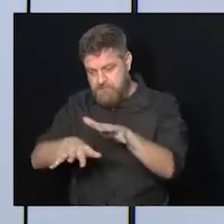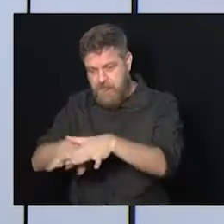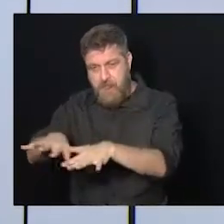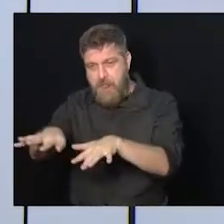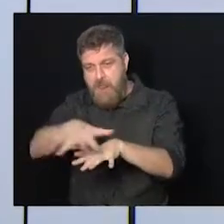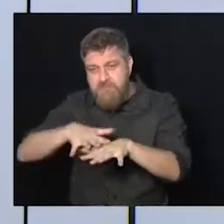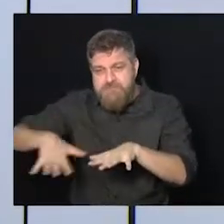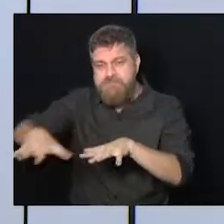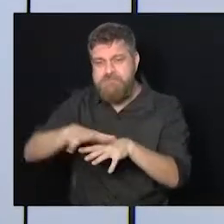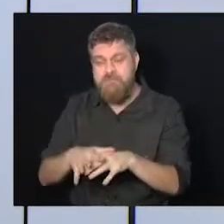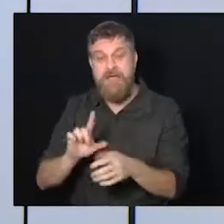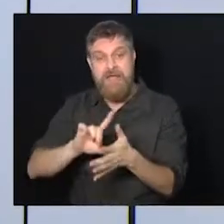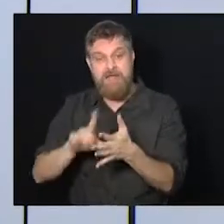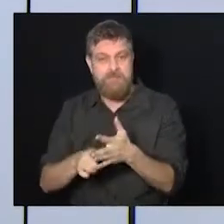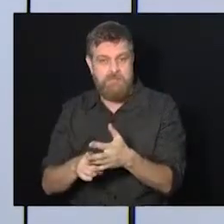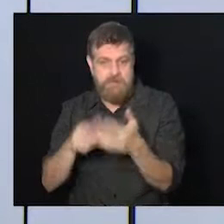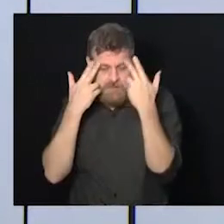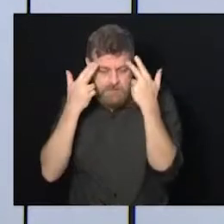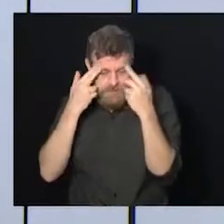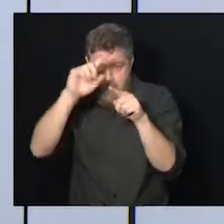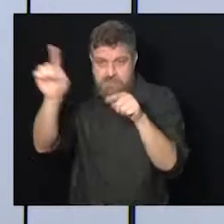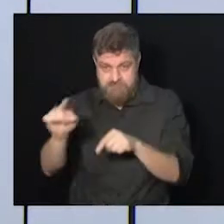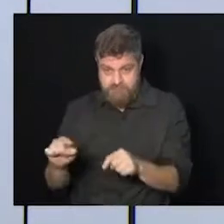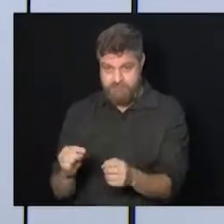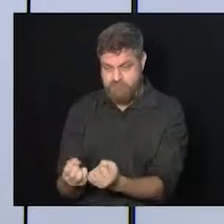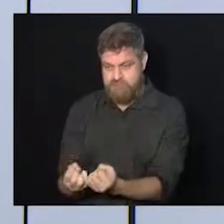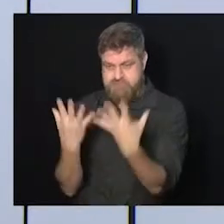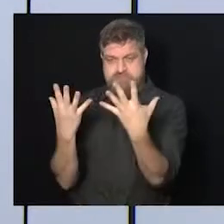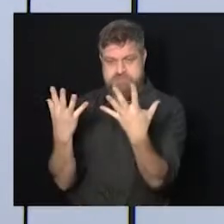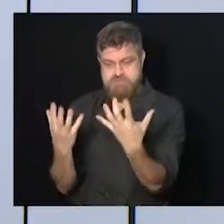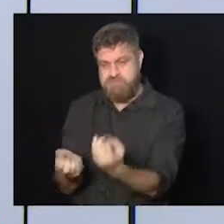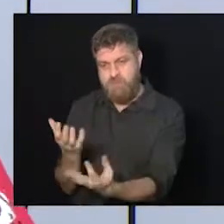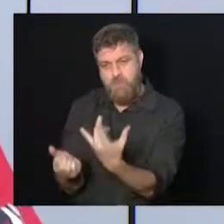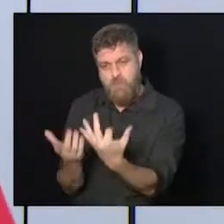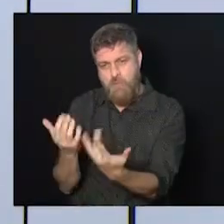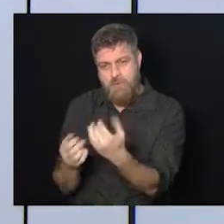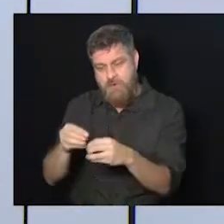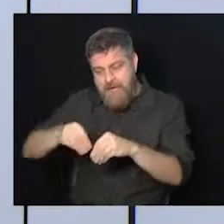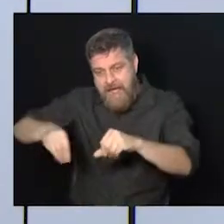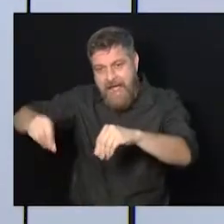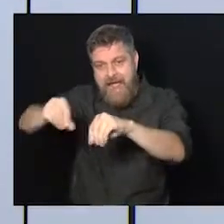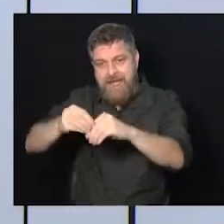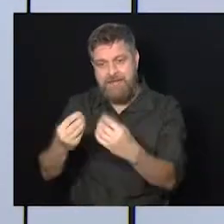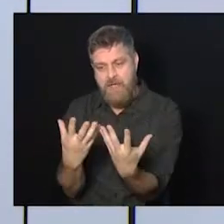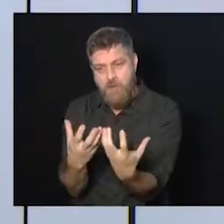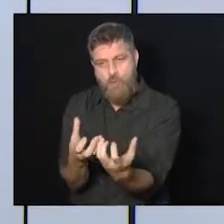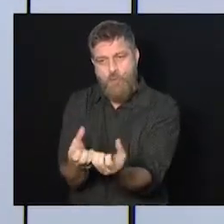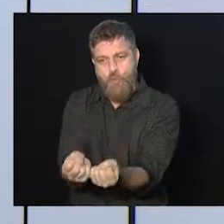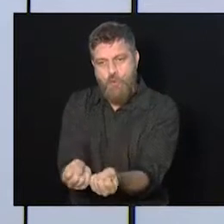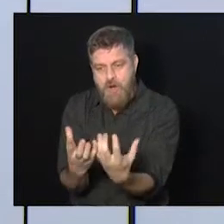fogo, quando natural, por raios, ele é necessário para que esses nutrientes sejam novamente liberados para o